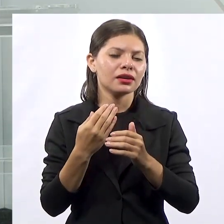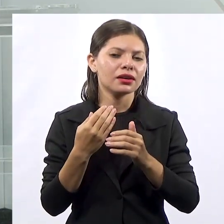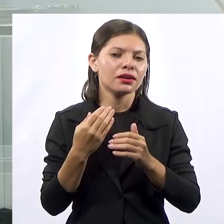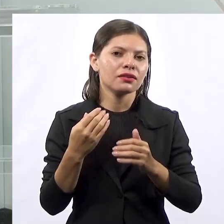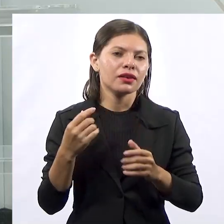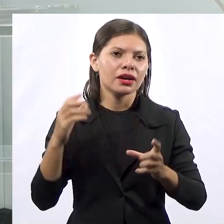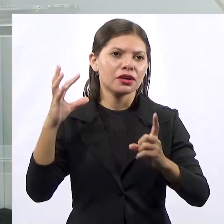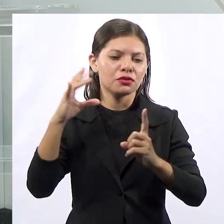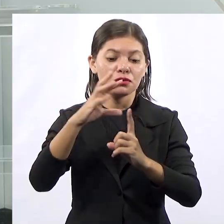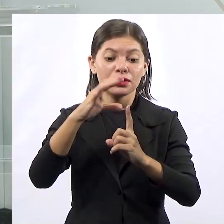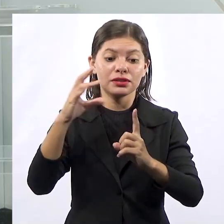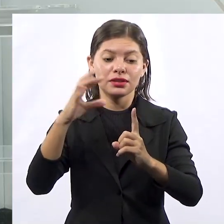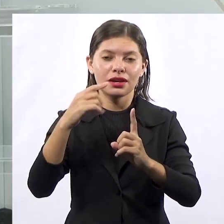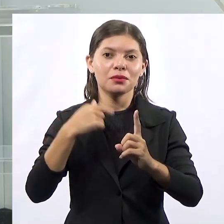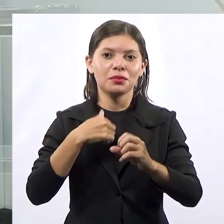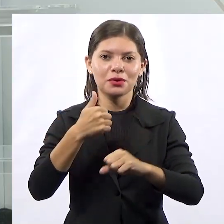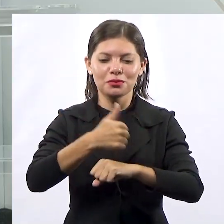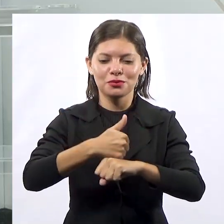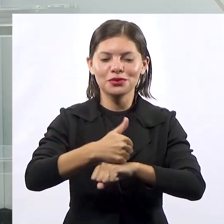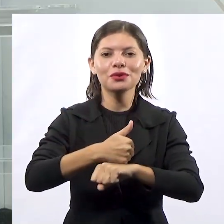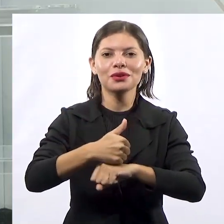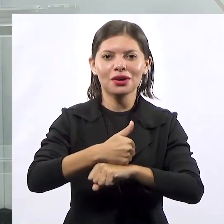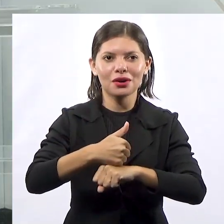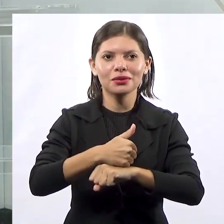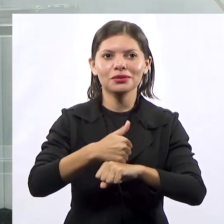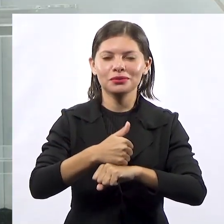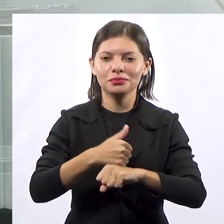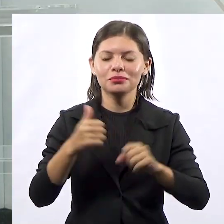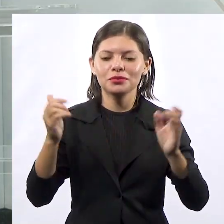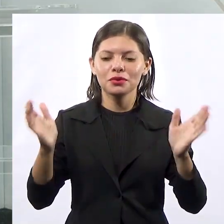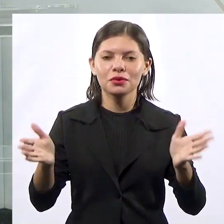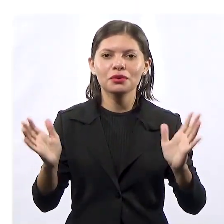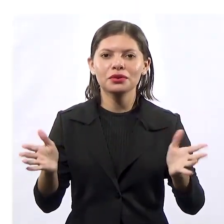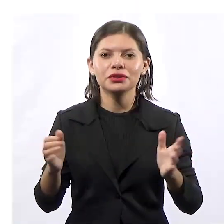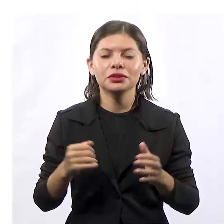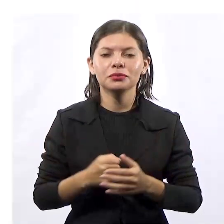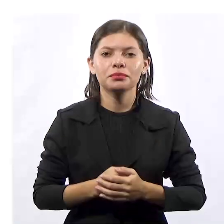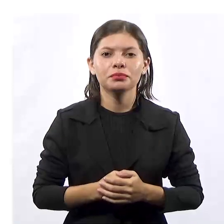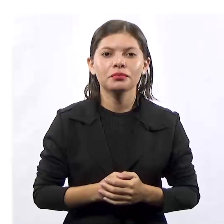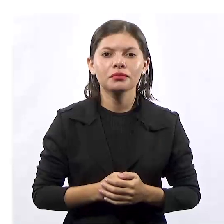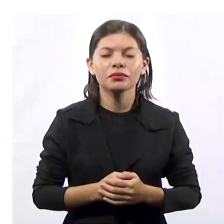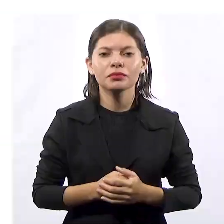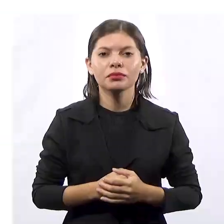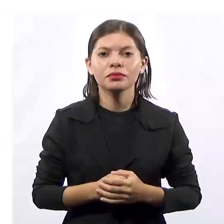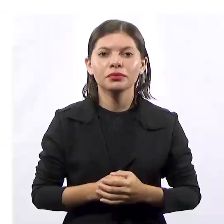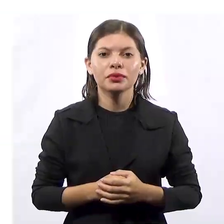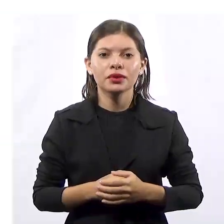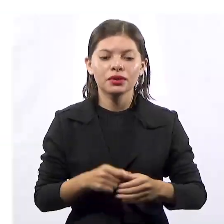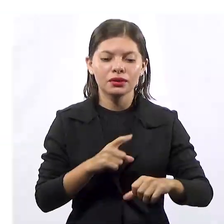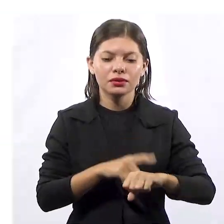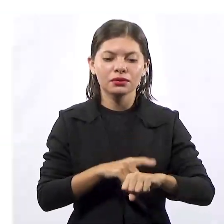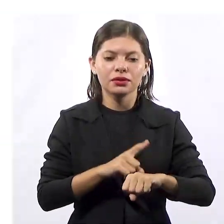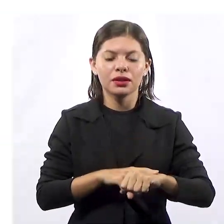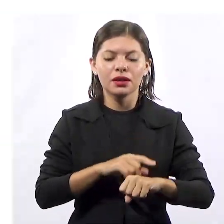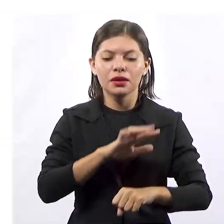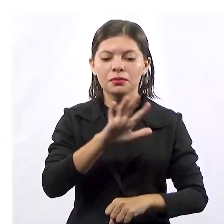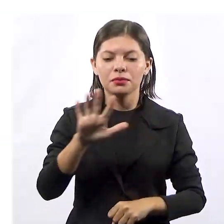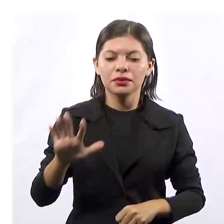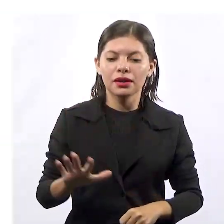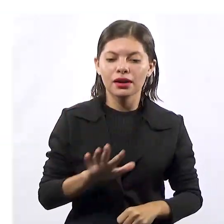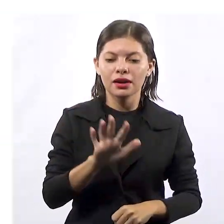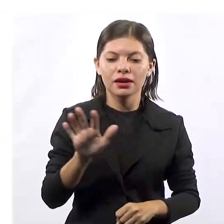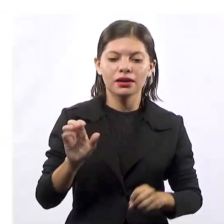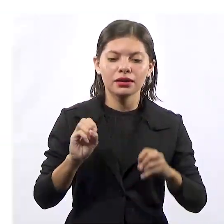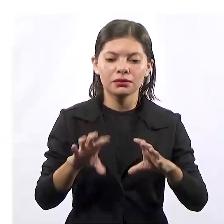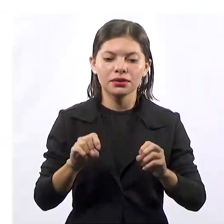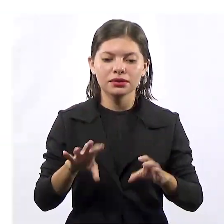na profissional que eu sou, o que eu sou hoje. Então, dizer isso para os leitores é importante também. O tempo de atuação na